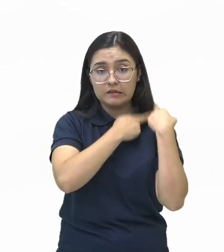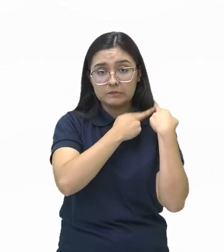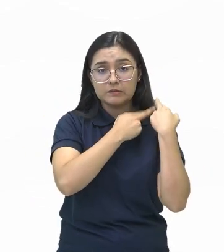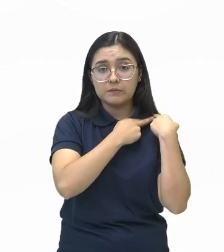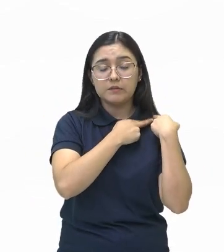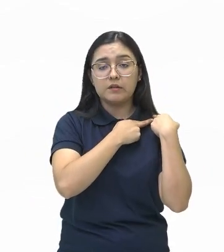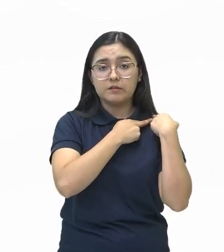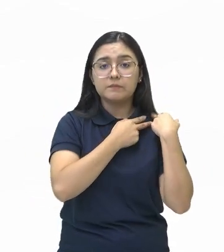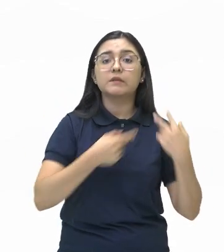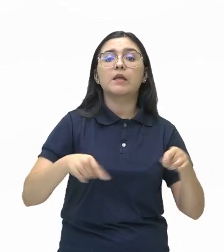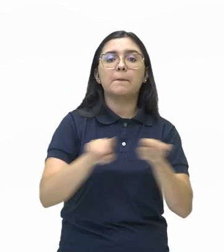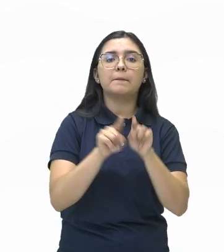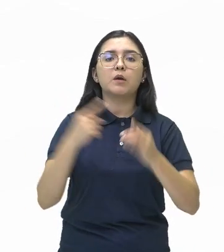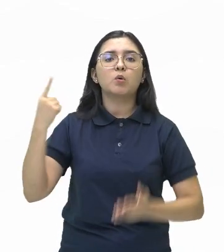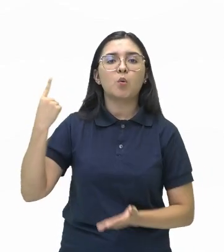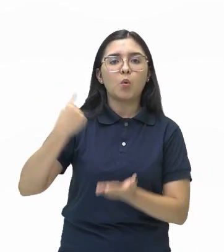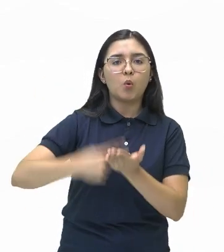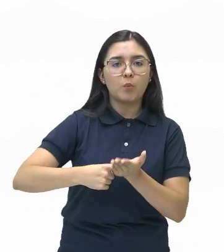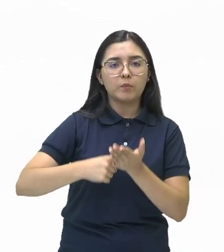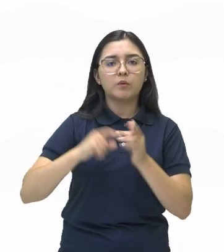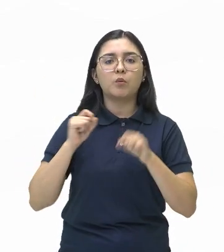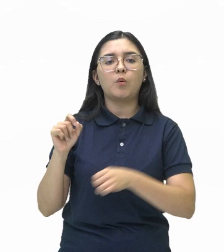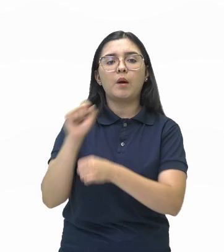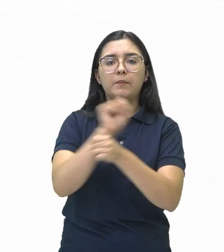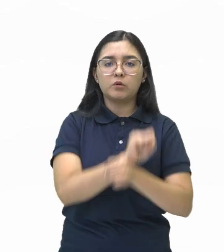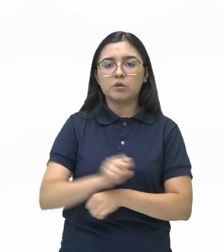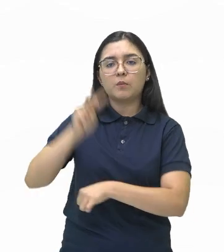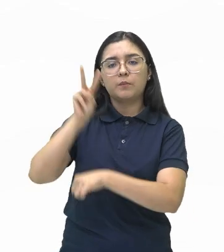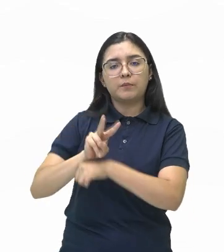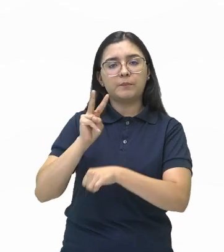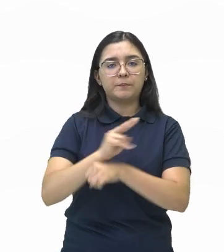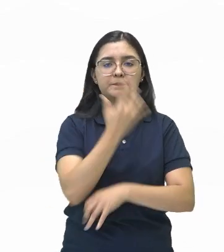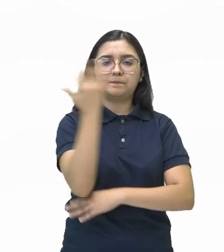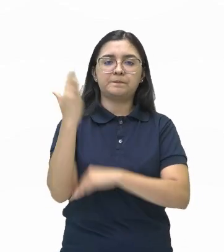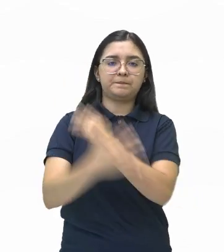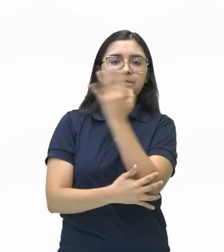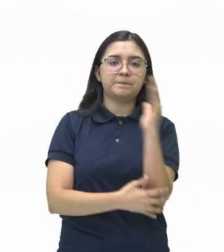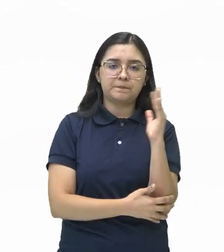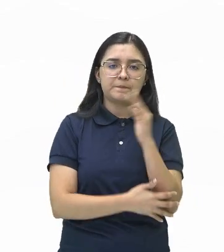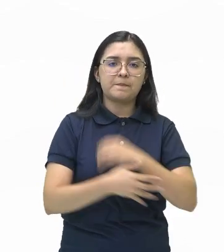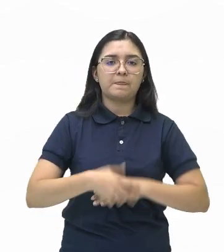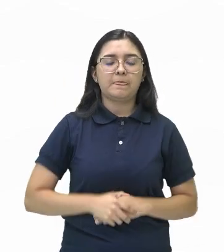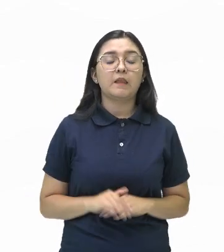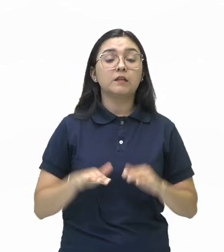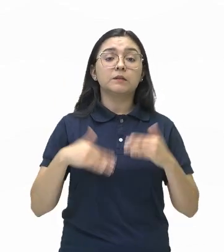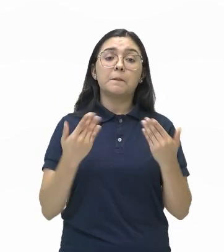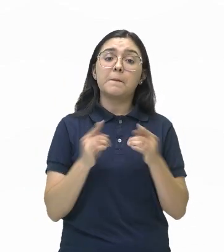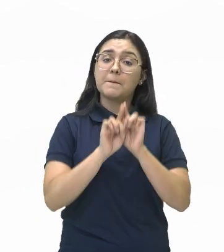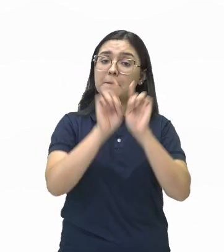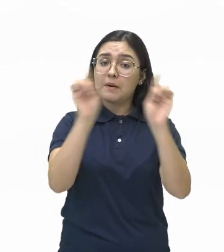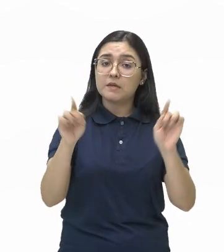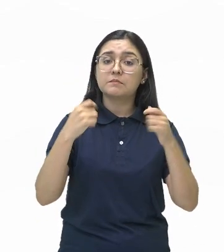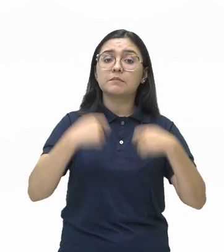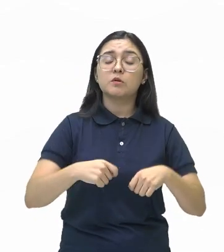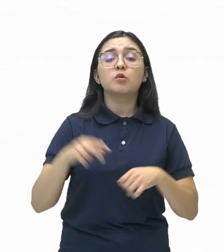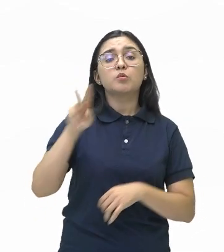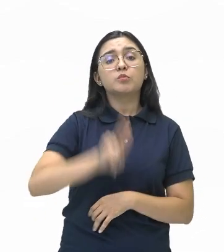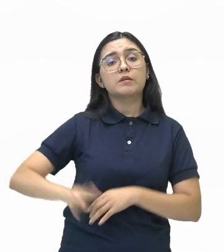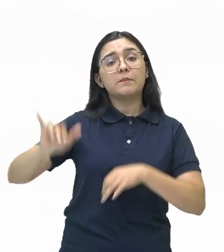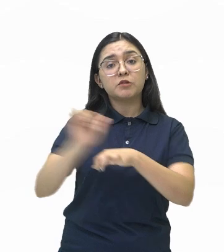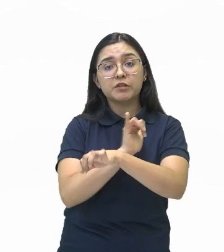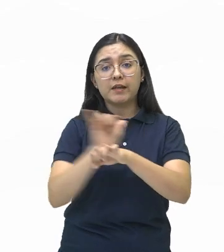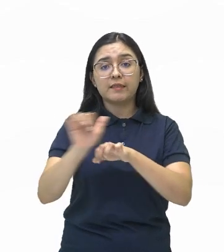responsabilidade e compromisso com a conservação do meio ambiente. E para isso nós usamos instrumentos